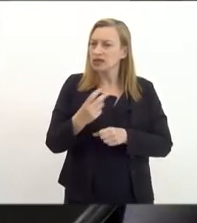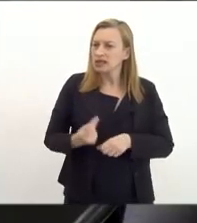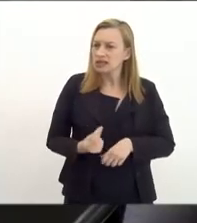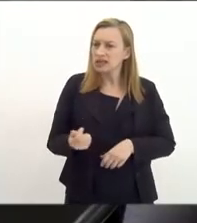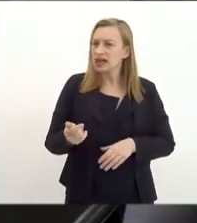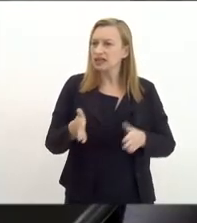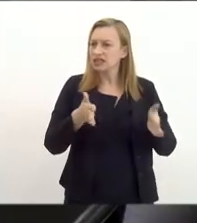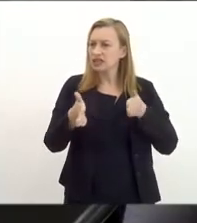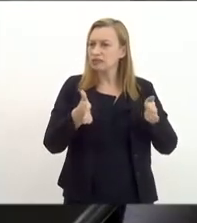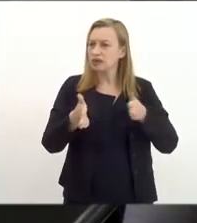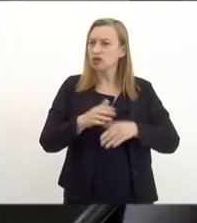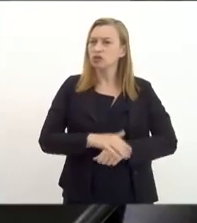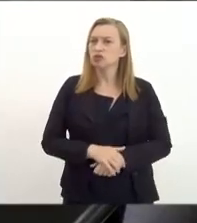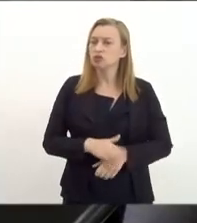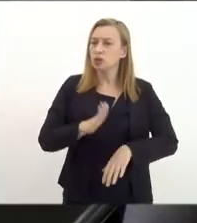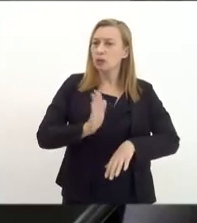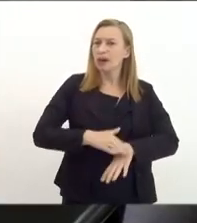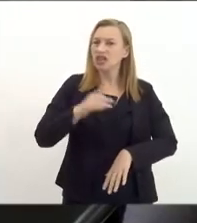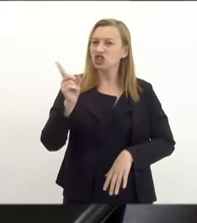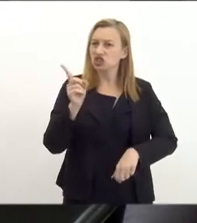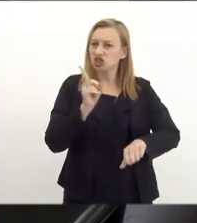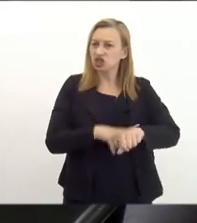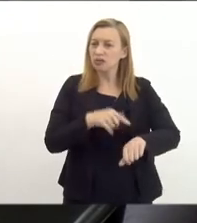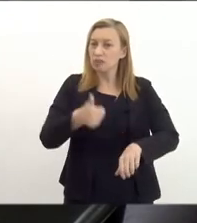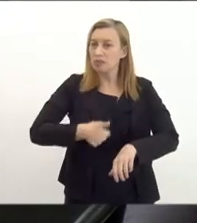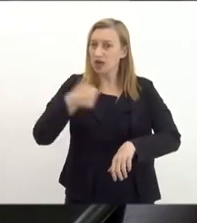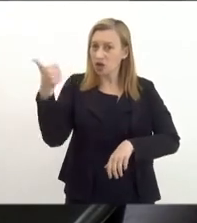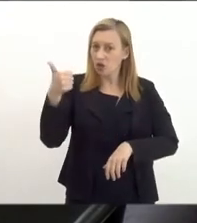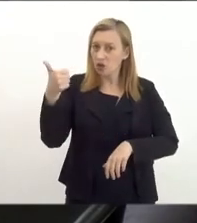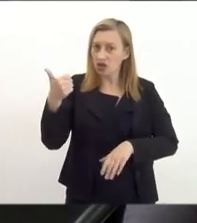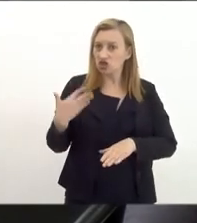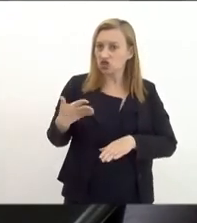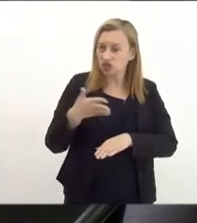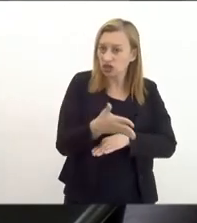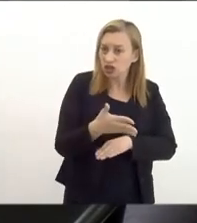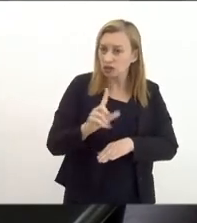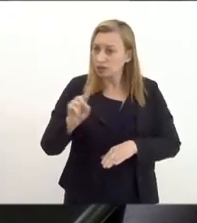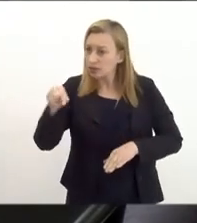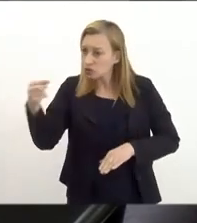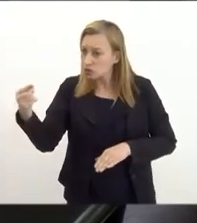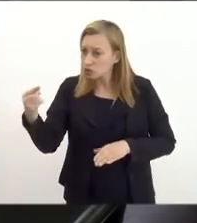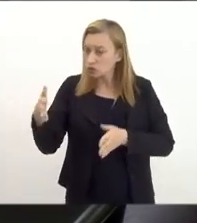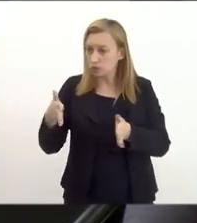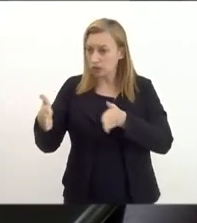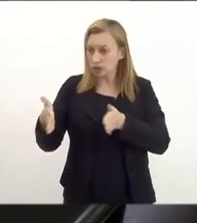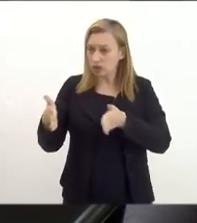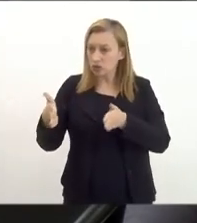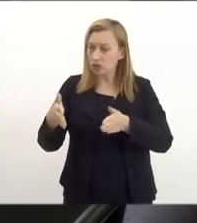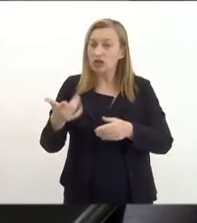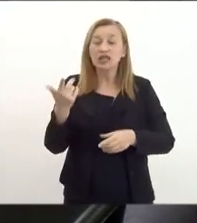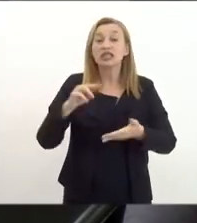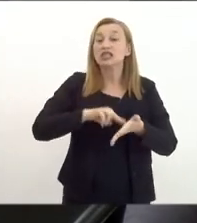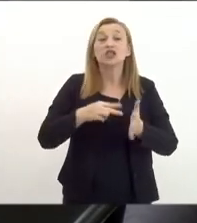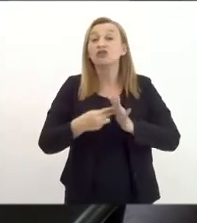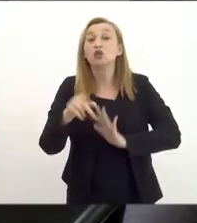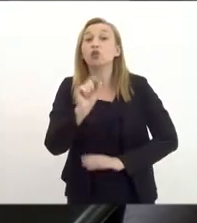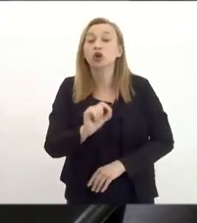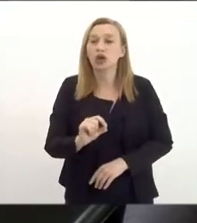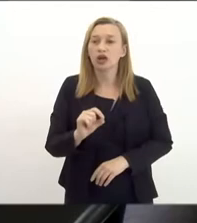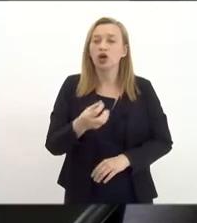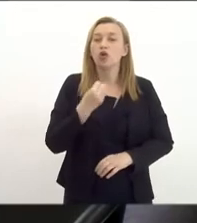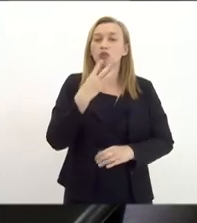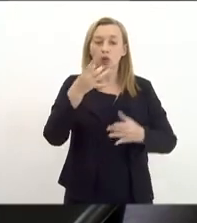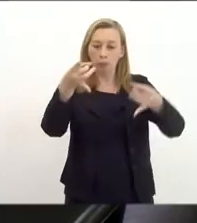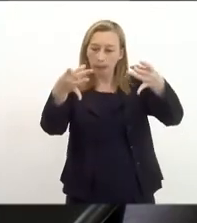fase Quanto mais tempo leva melhor a gente entra para as outras fases por que isso significa um